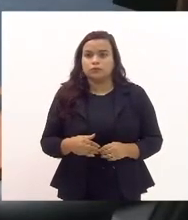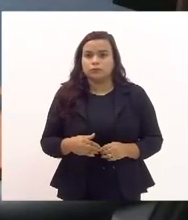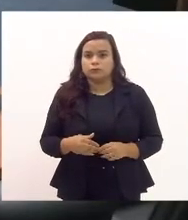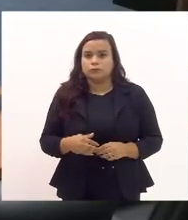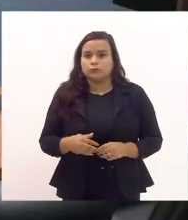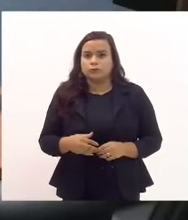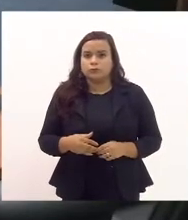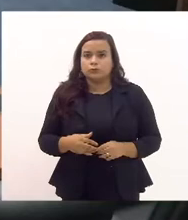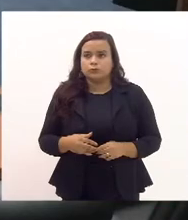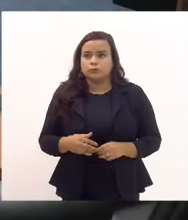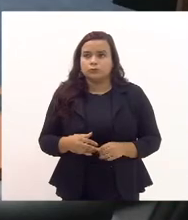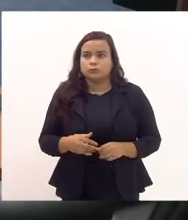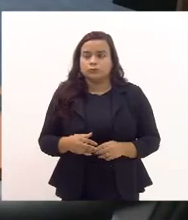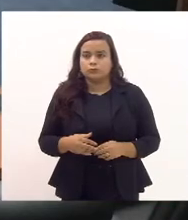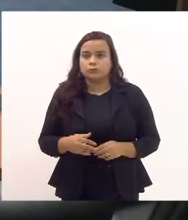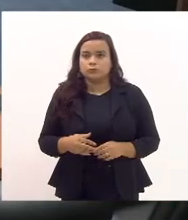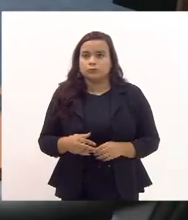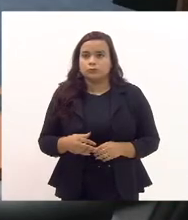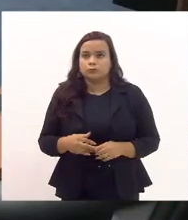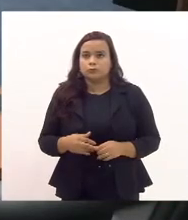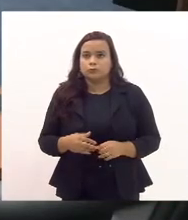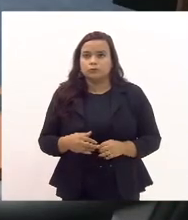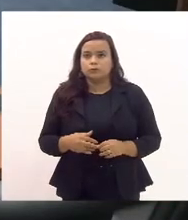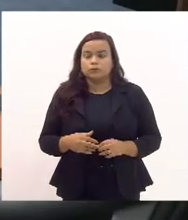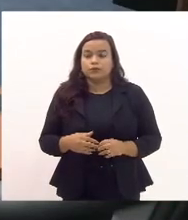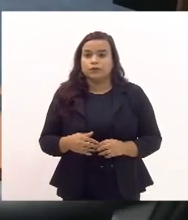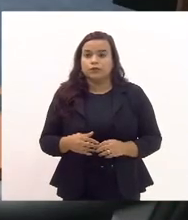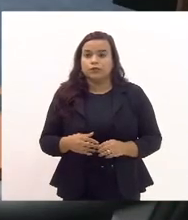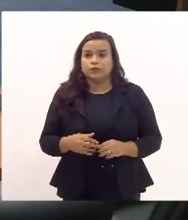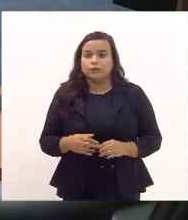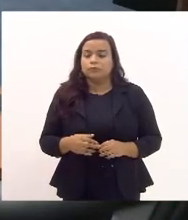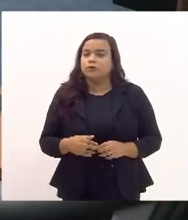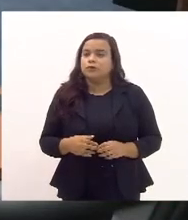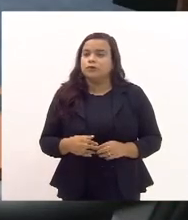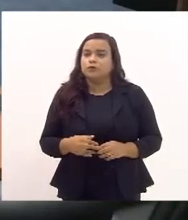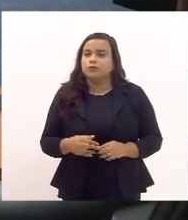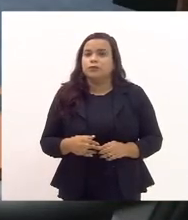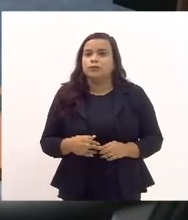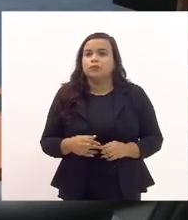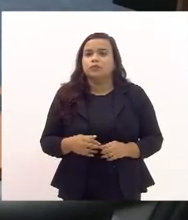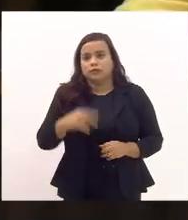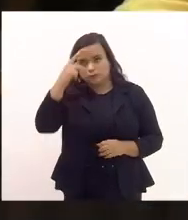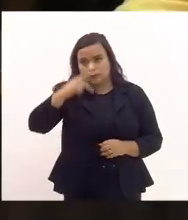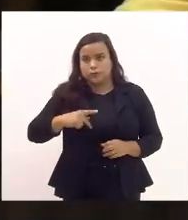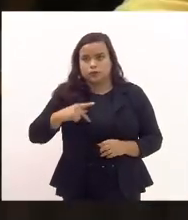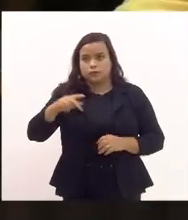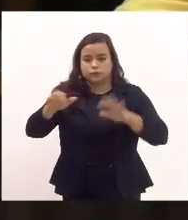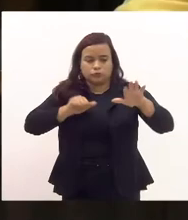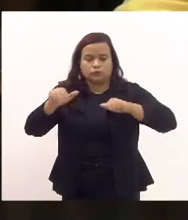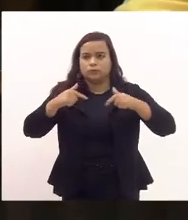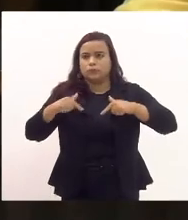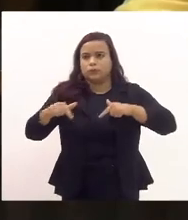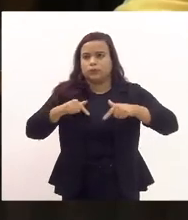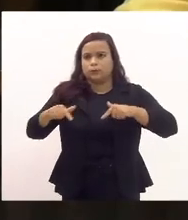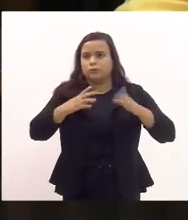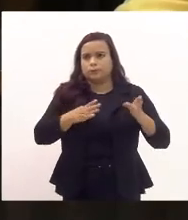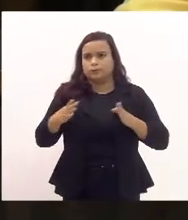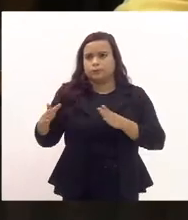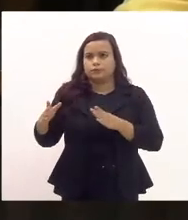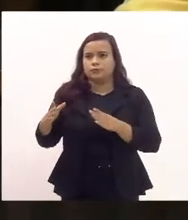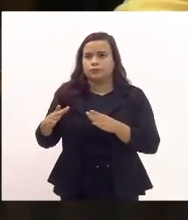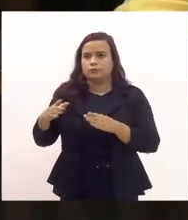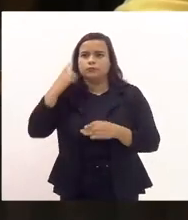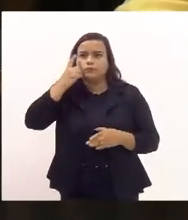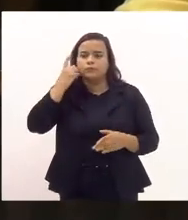E aí a bruxa mesmo a presidência dos trabalhos a ordem resultado do valdec